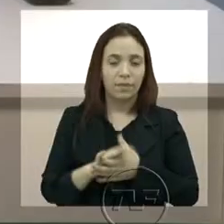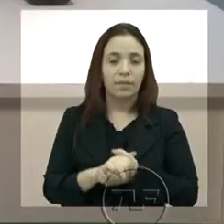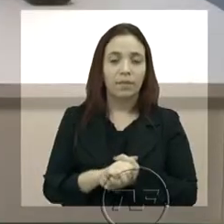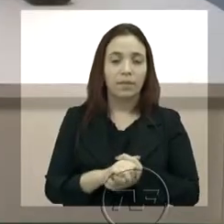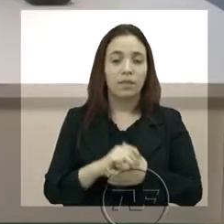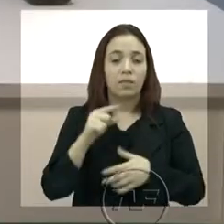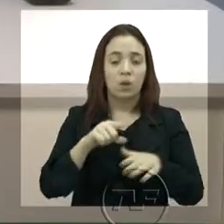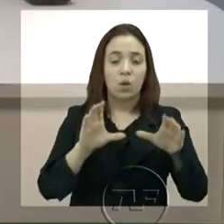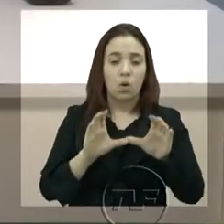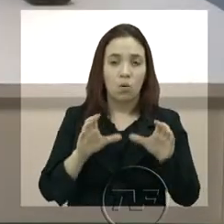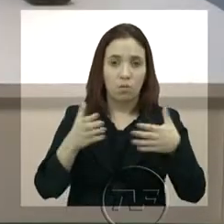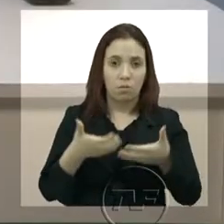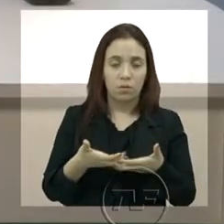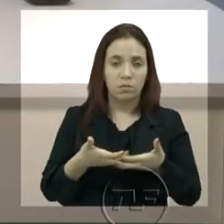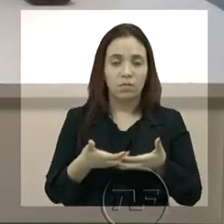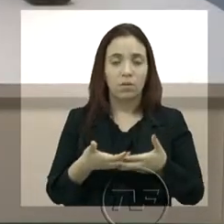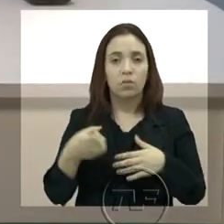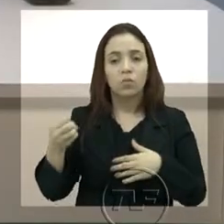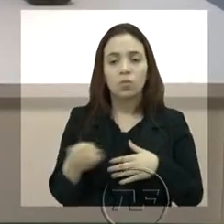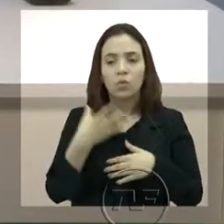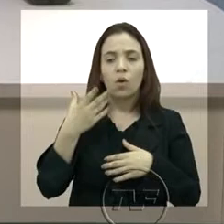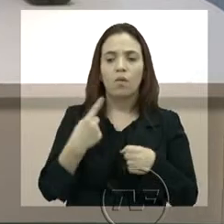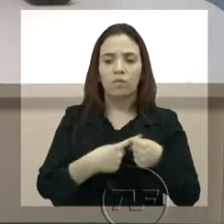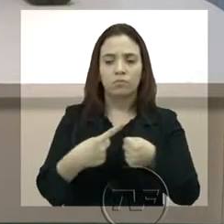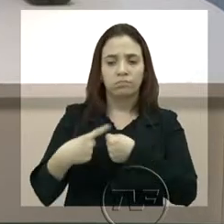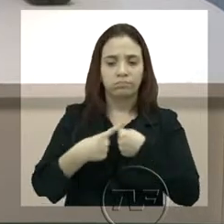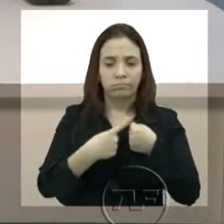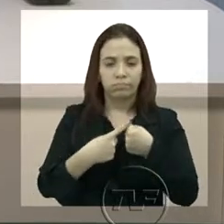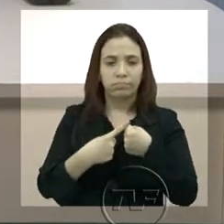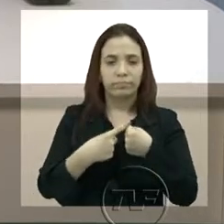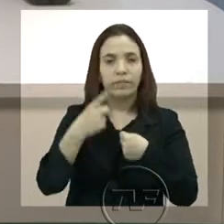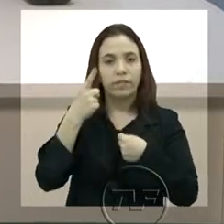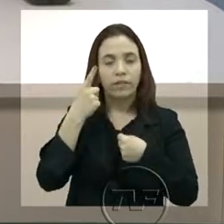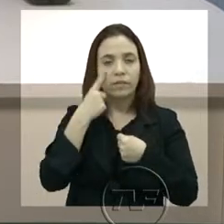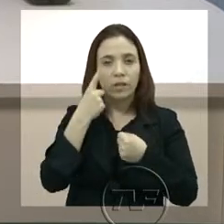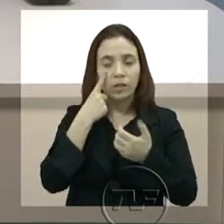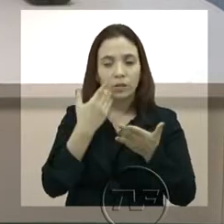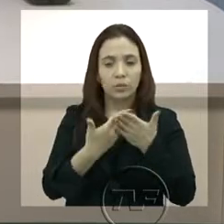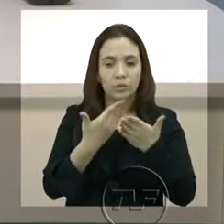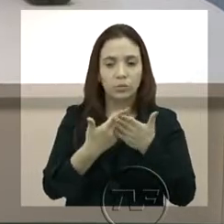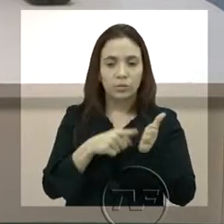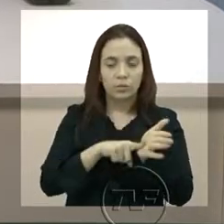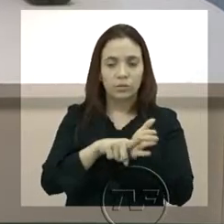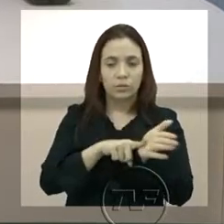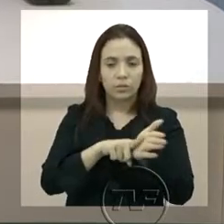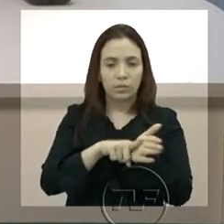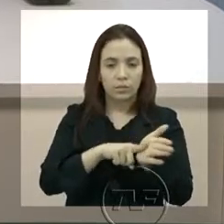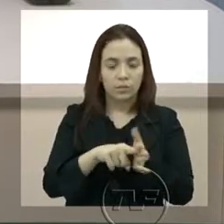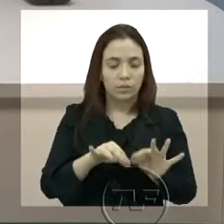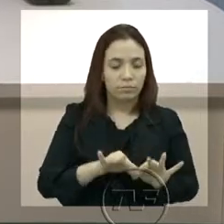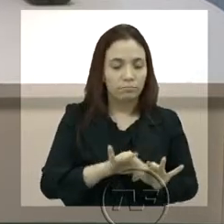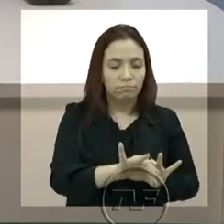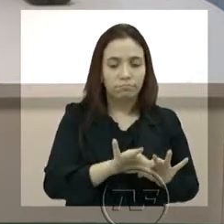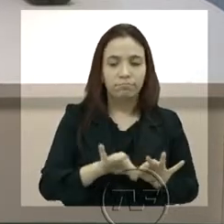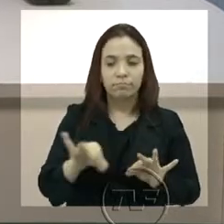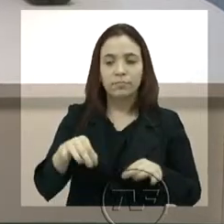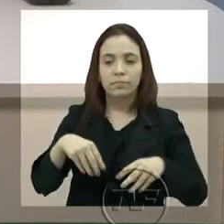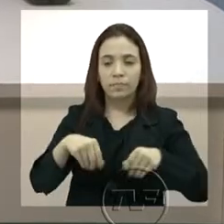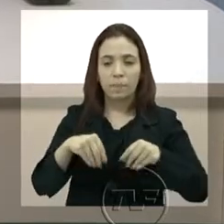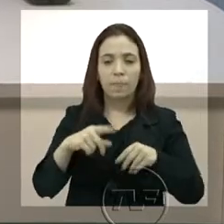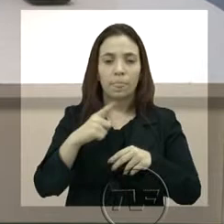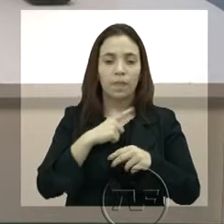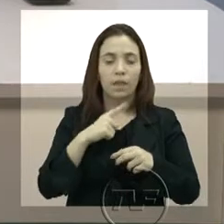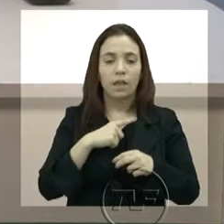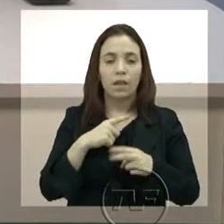a comissão de novos municípios estuda os limites e divisas. Meu amigo Mourão e meu amigo Luiz Carlos. A Assembleia Legislativa, né, os dois